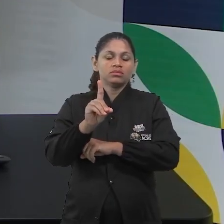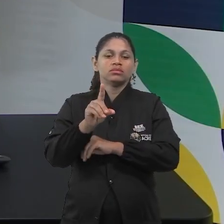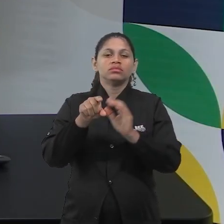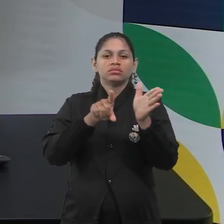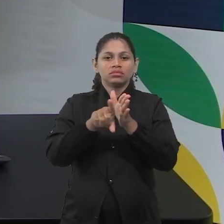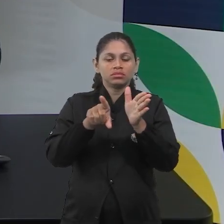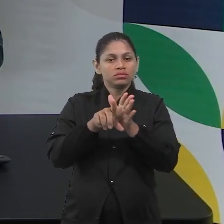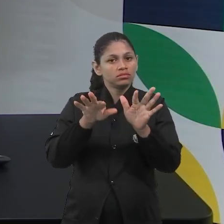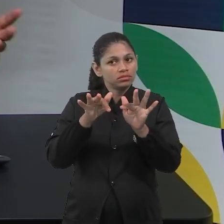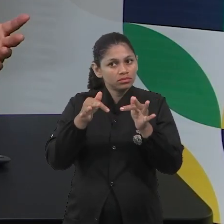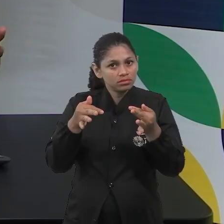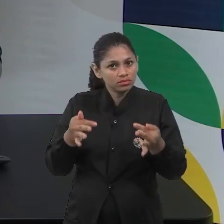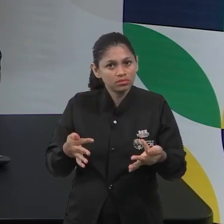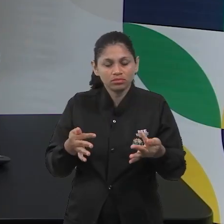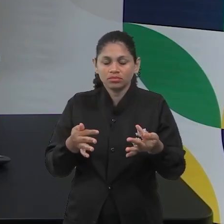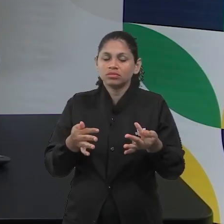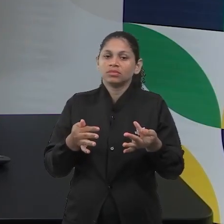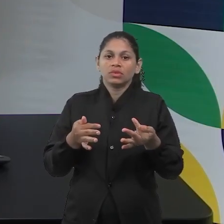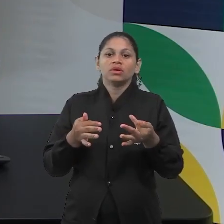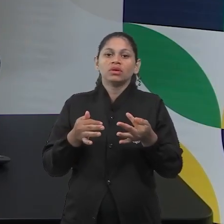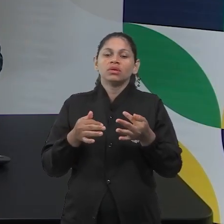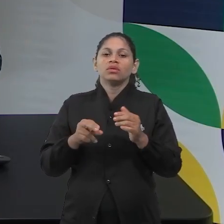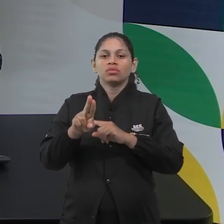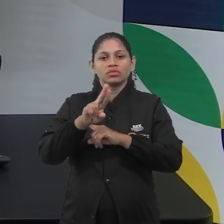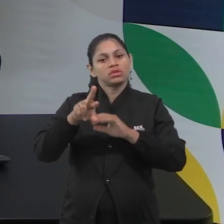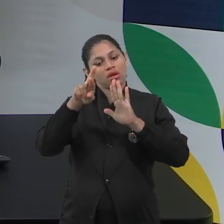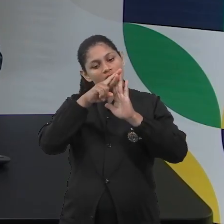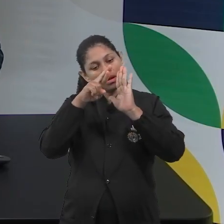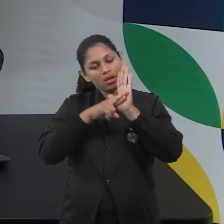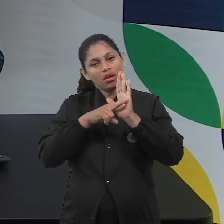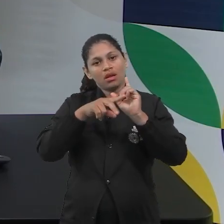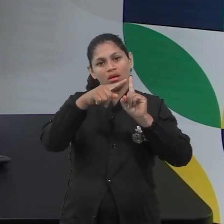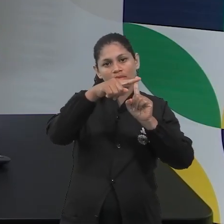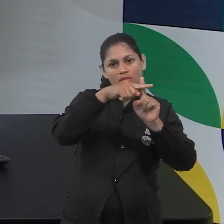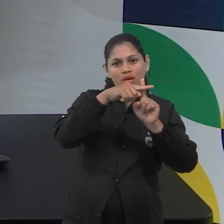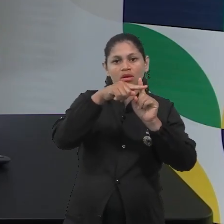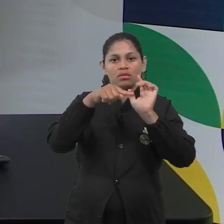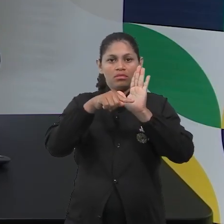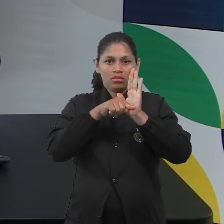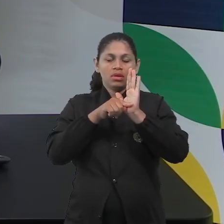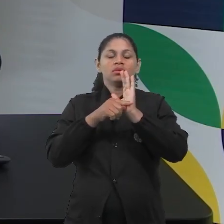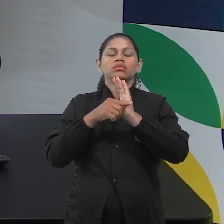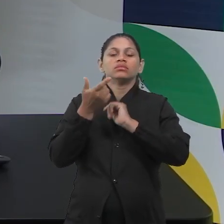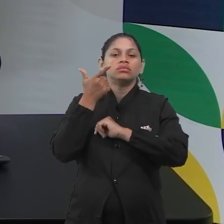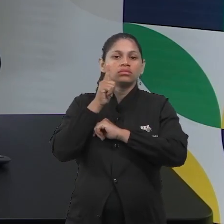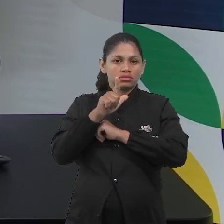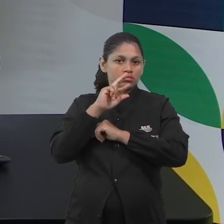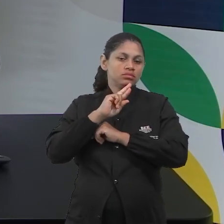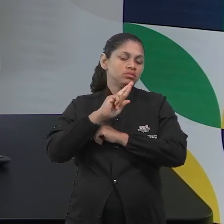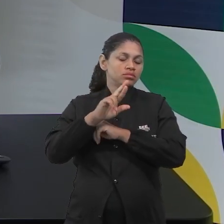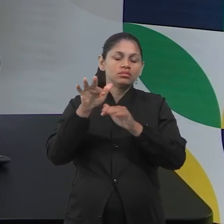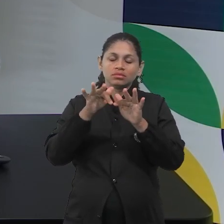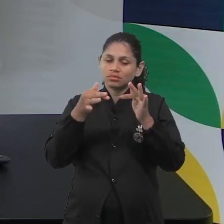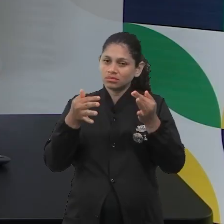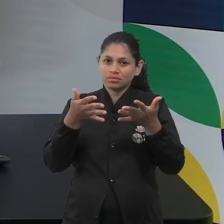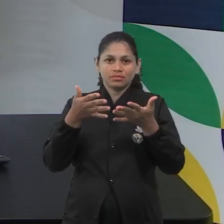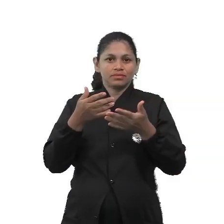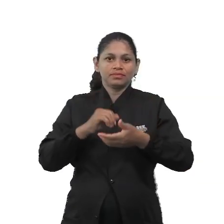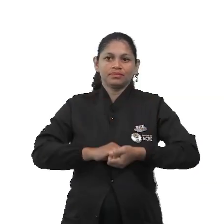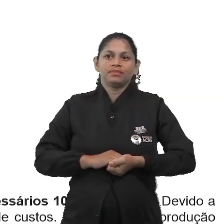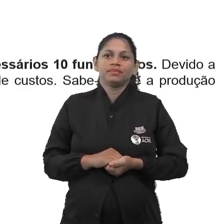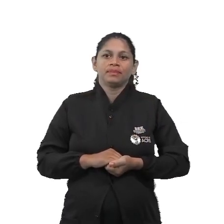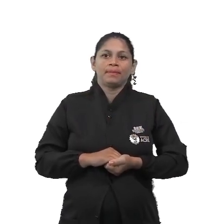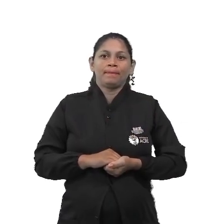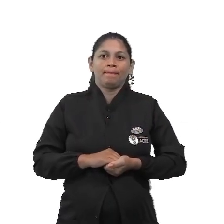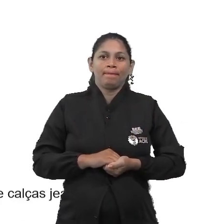envolvendo a regra de 3 e, ó, não importa o tamanho, se você usar o macete do mais e do menos, você vai resolver de forma bem tranquila, tá bom? Vamos lá, vamos